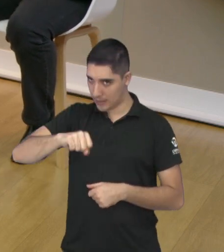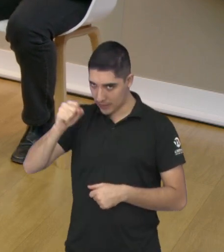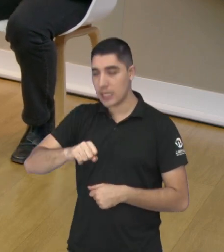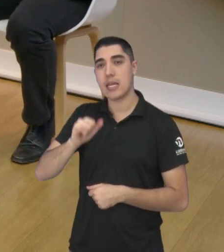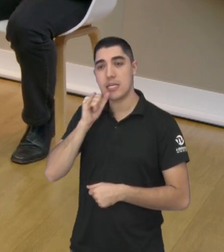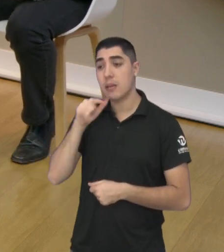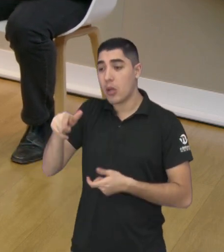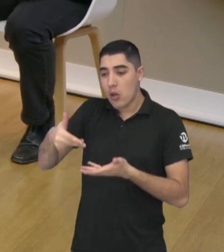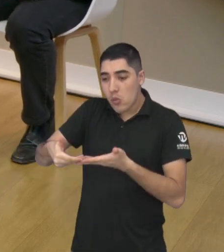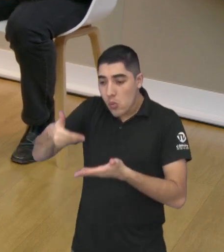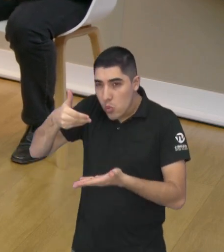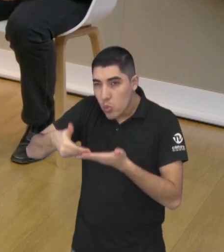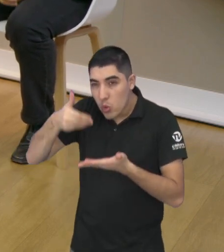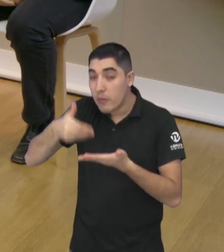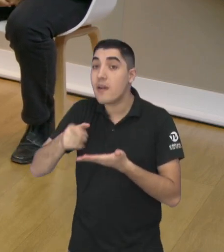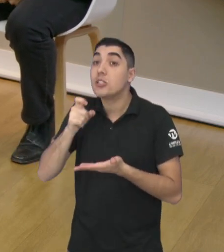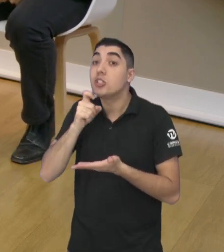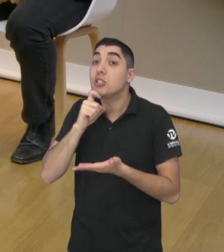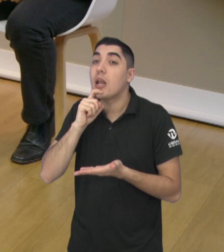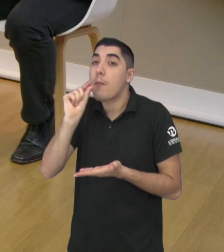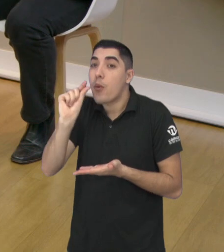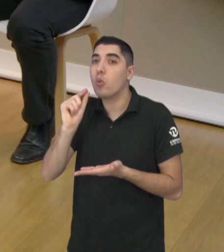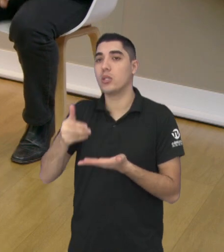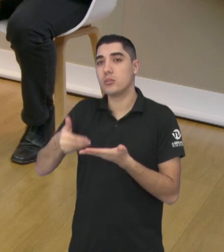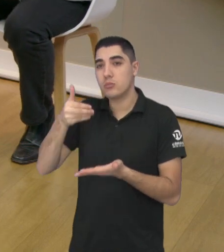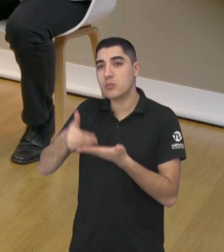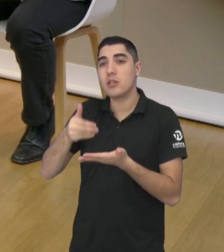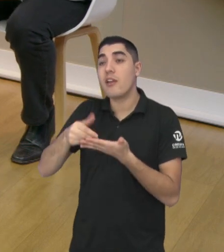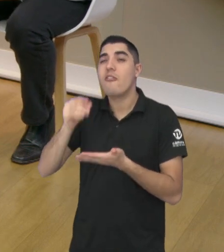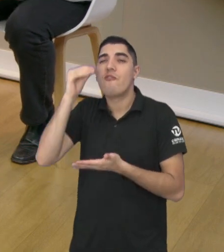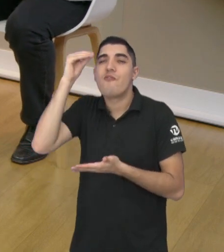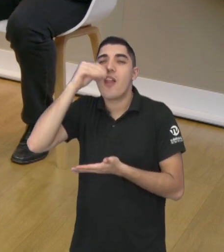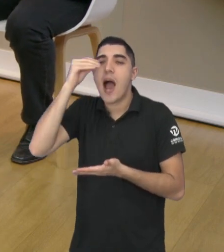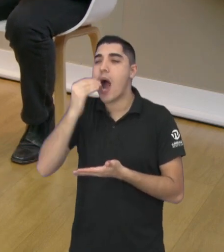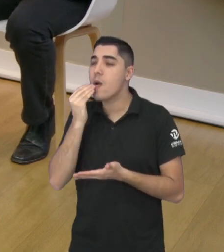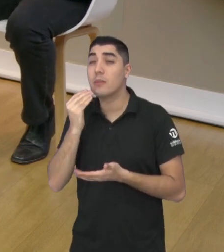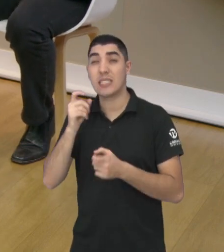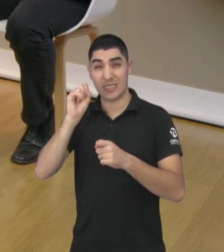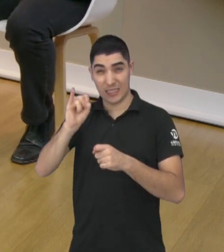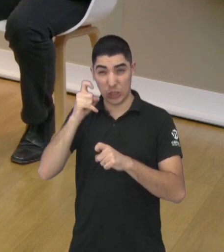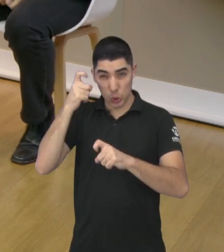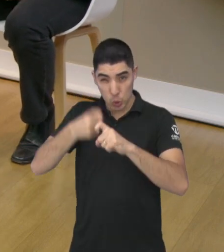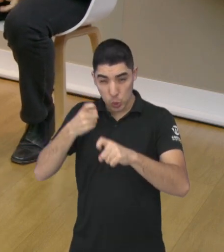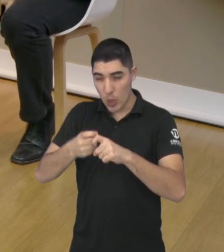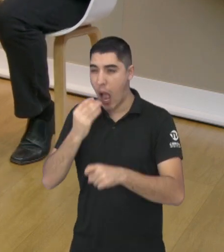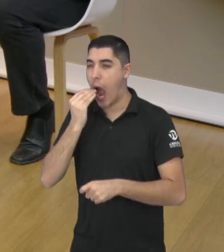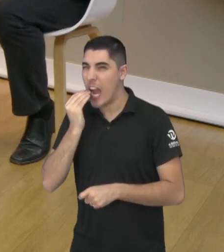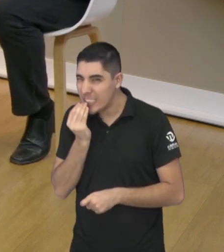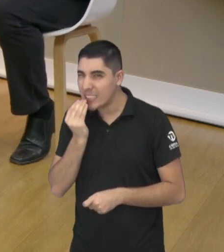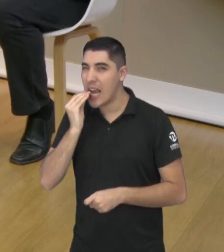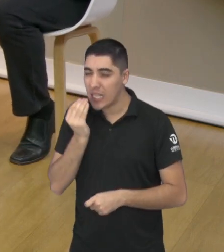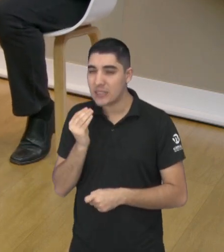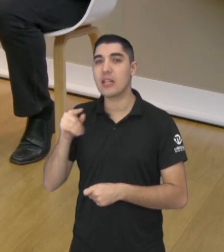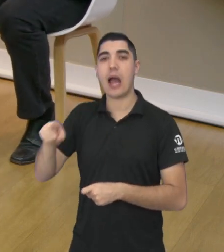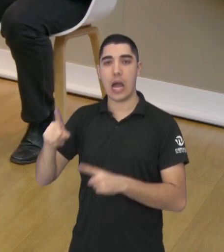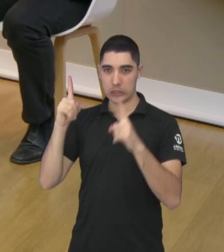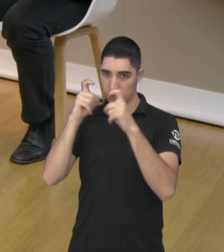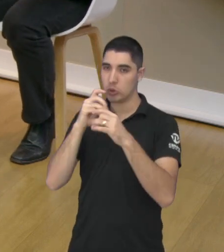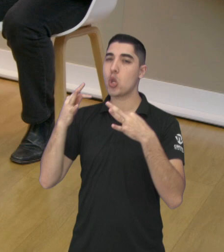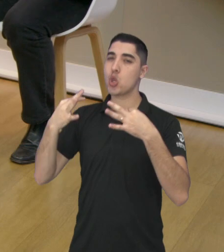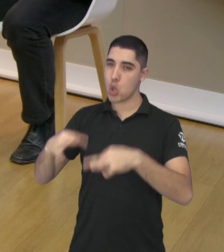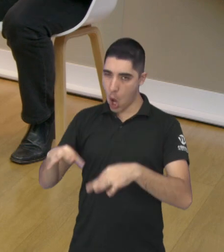ser uma papinha fria. Tá. Precisa ser uma papinha mole. Comidas duras têm mais dificuldade né? de aceitação.